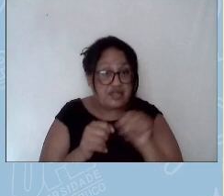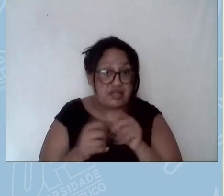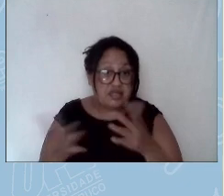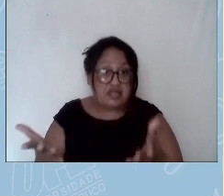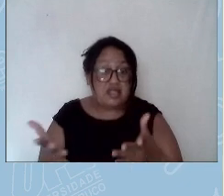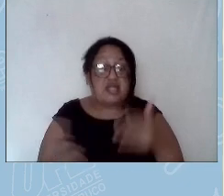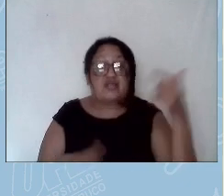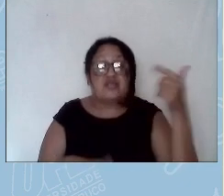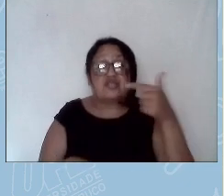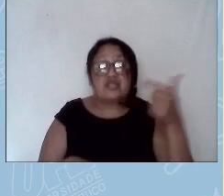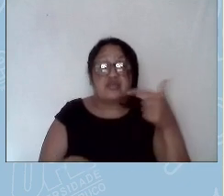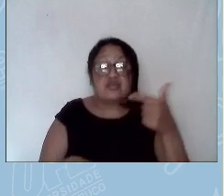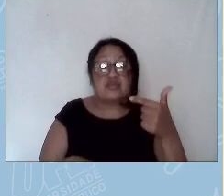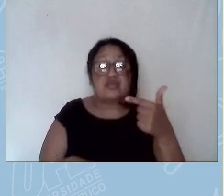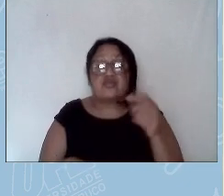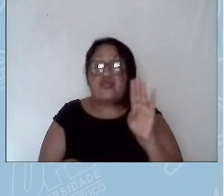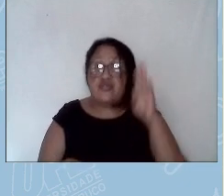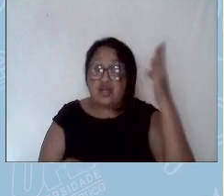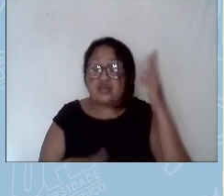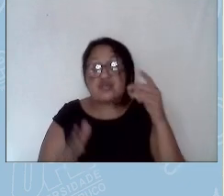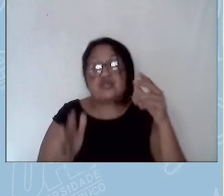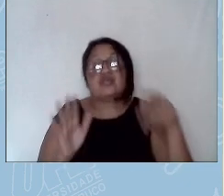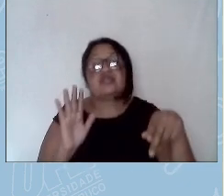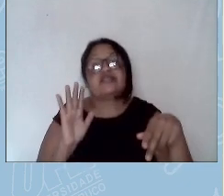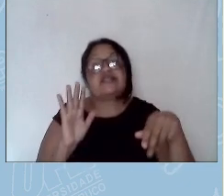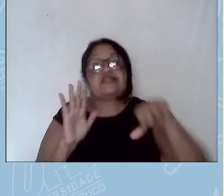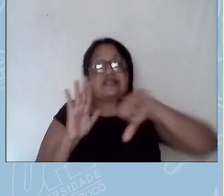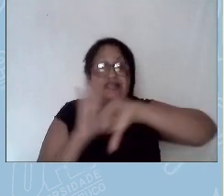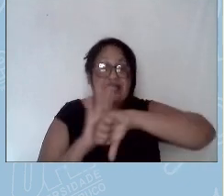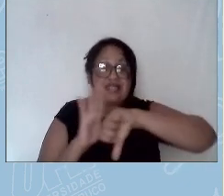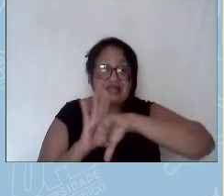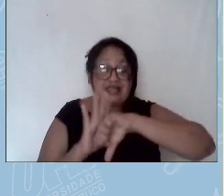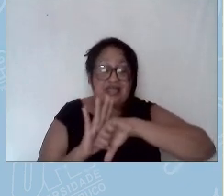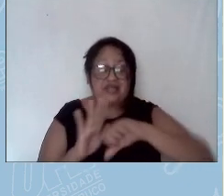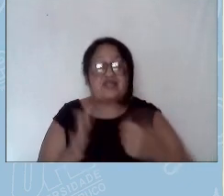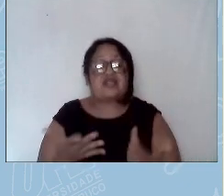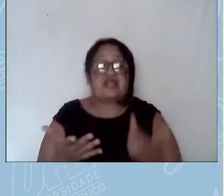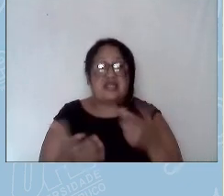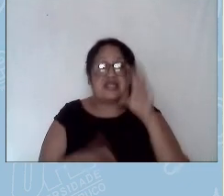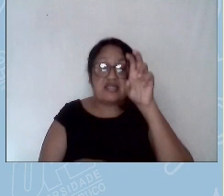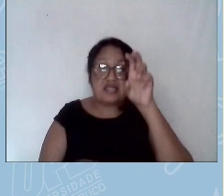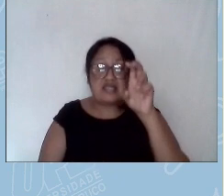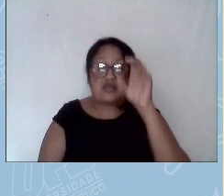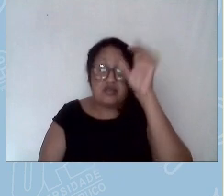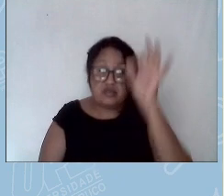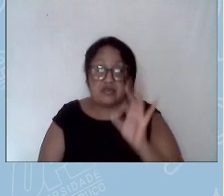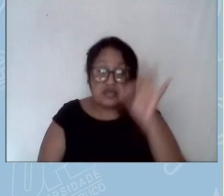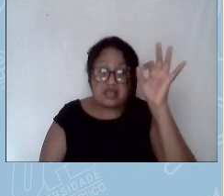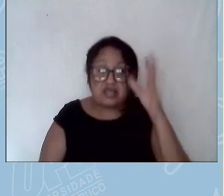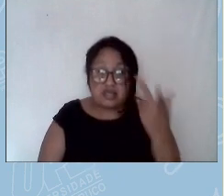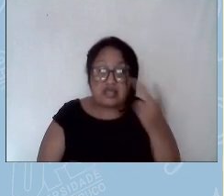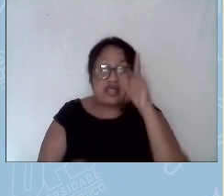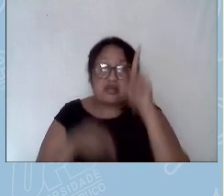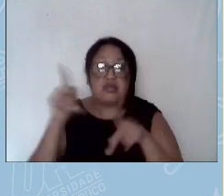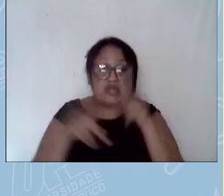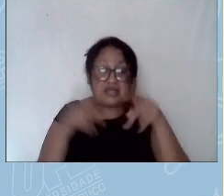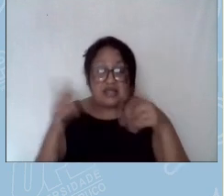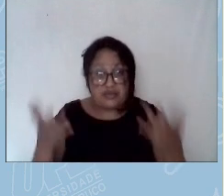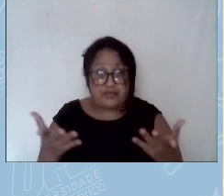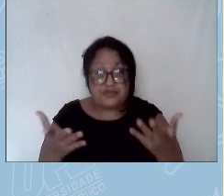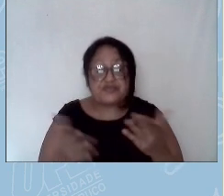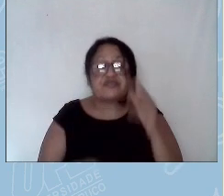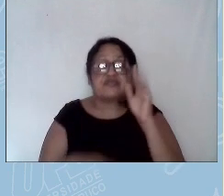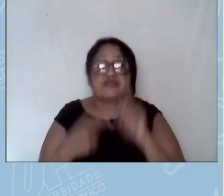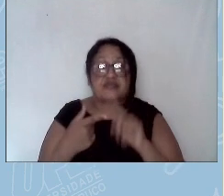falso negativo ocorre também para 5% da população testada e também sabemos que